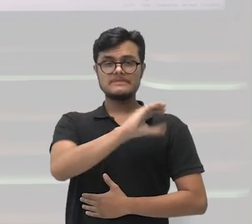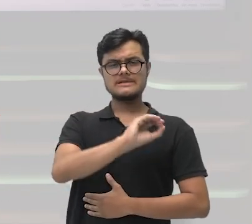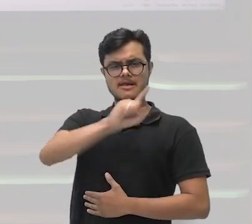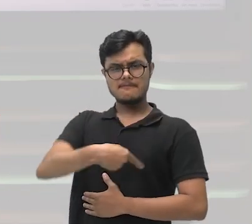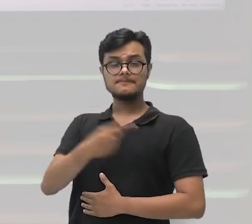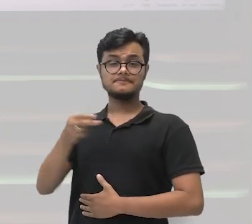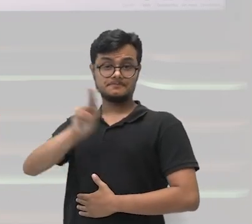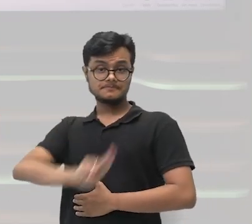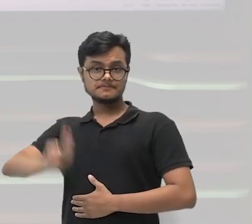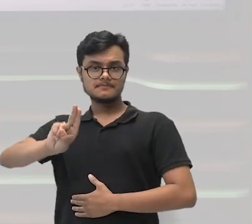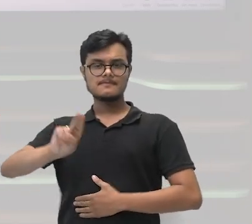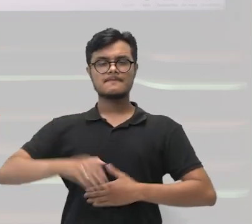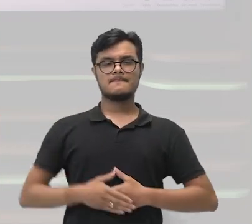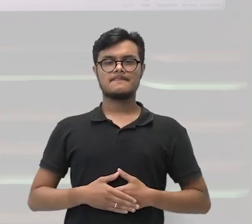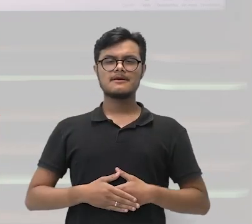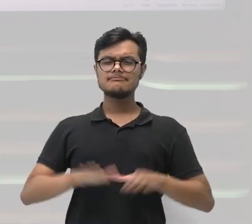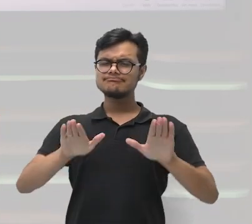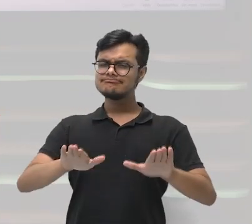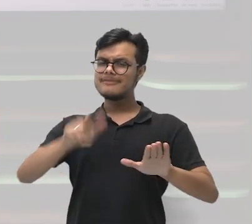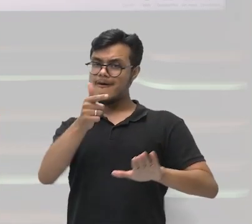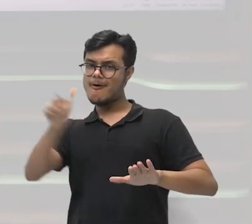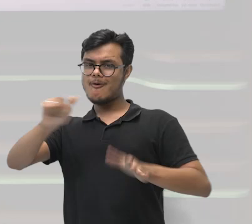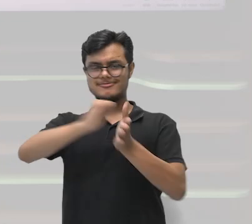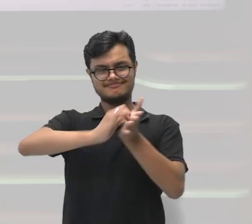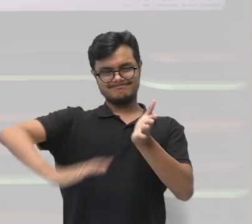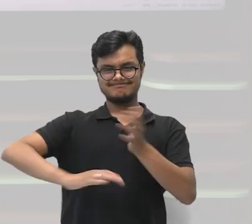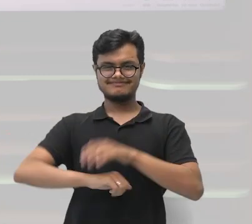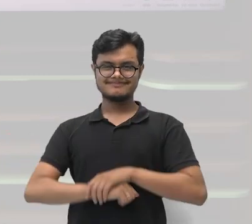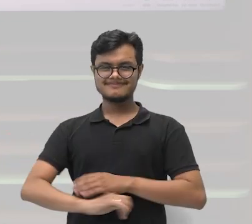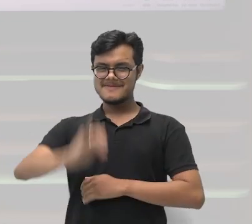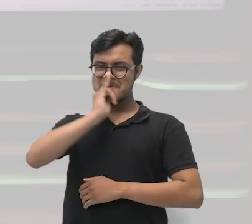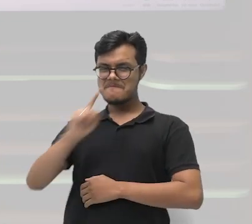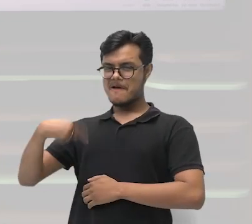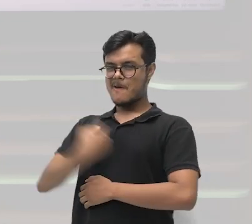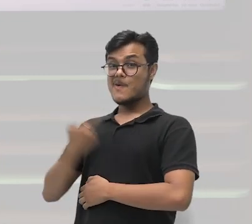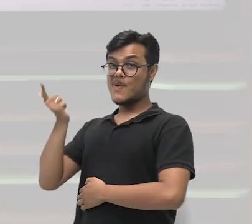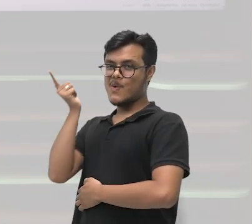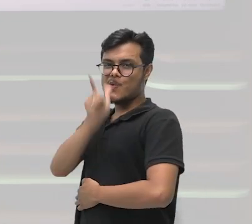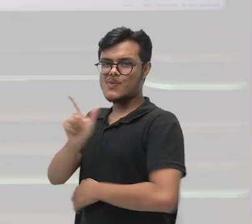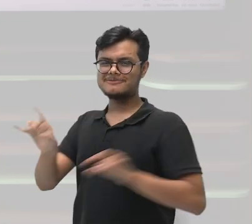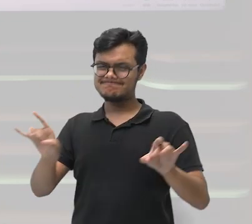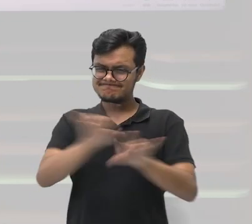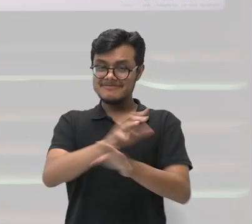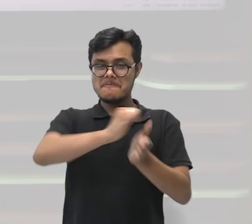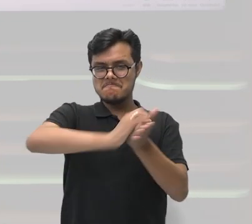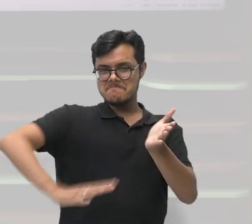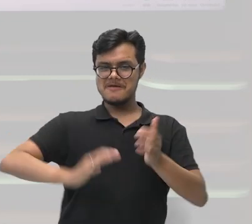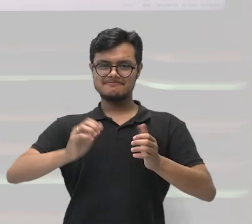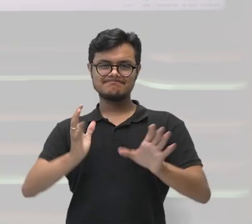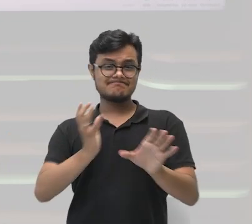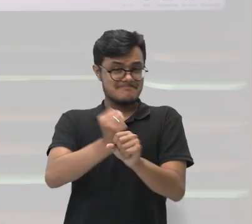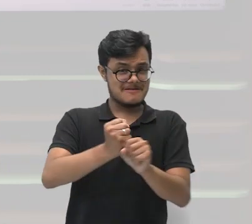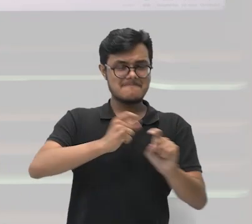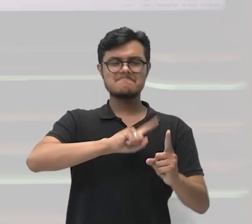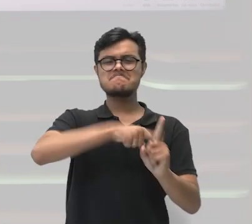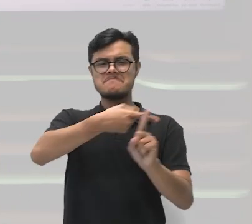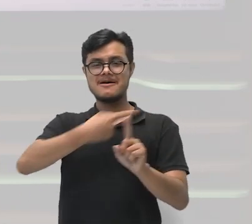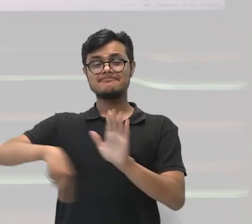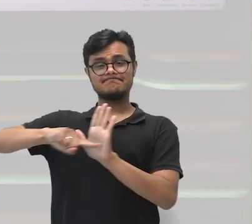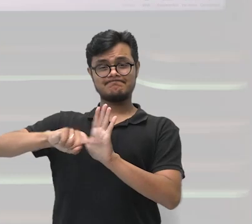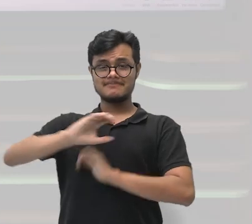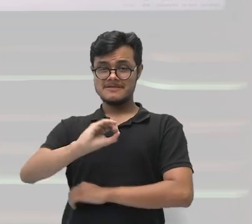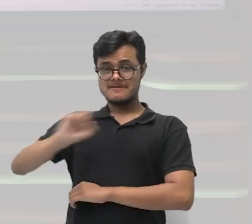decimais, porque eu tenho mais uma situação, um problema ainda, para que nós possamos resolver utilizando aqui as operações com